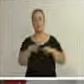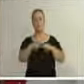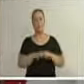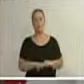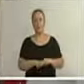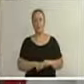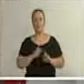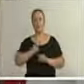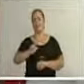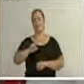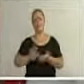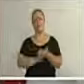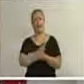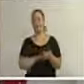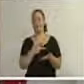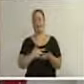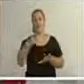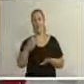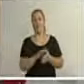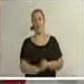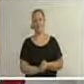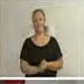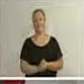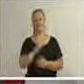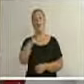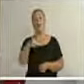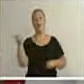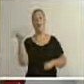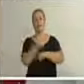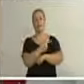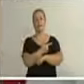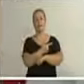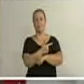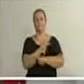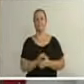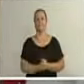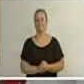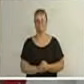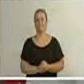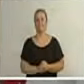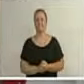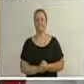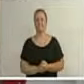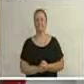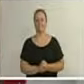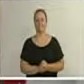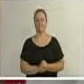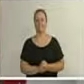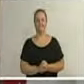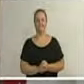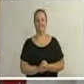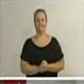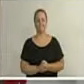impeachment. E dói para alguns, não dói para outros. Mas é impeachment. Permite uma parte, vereador Fábio